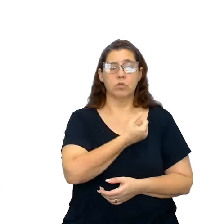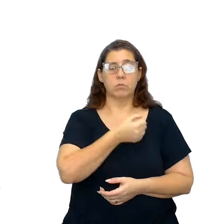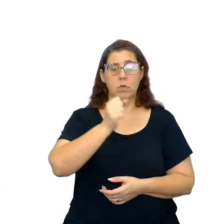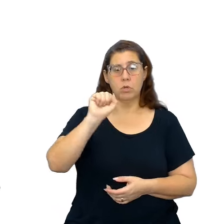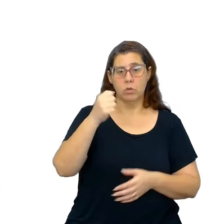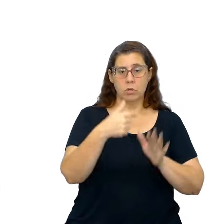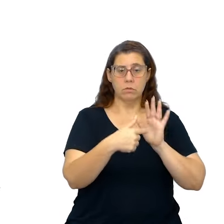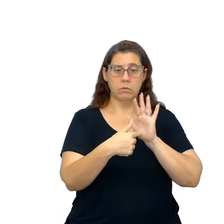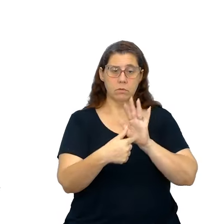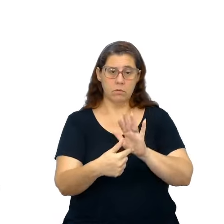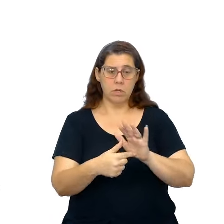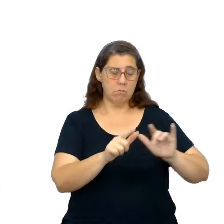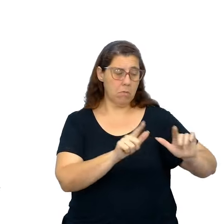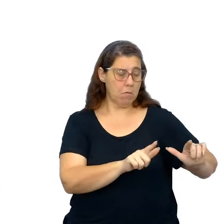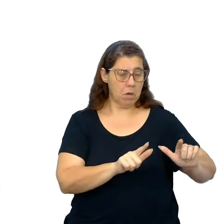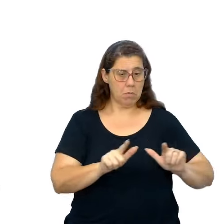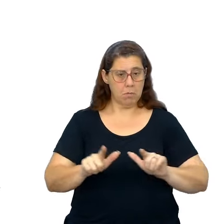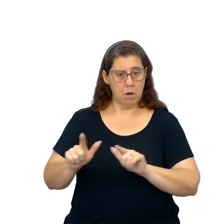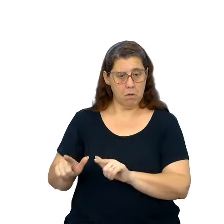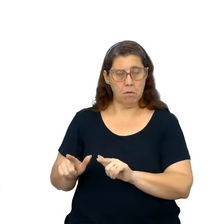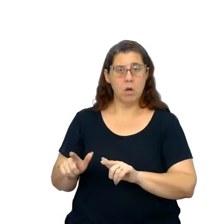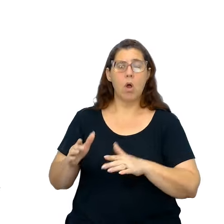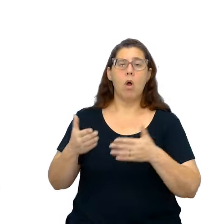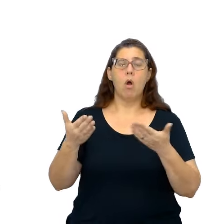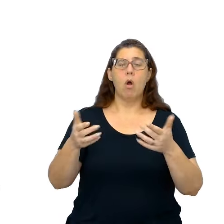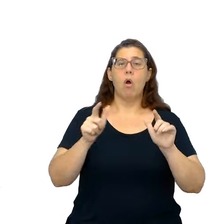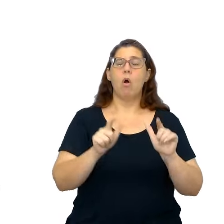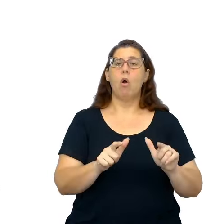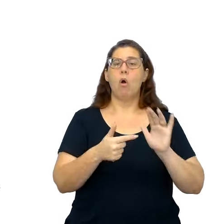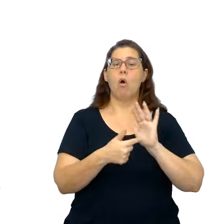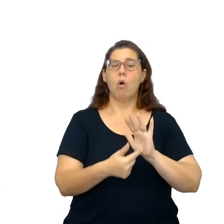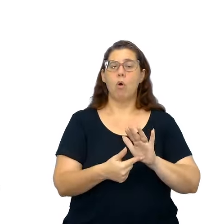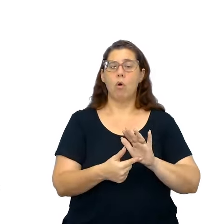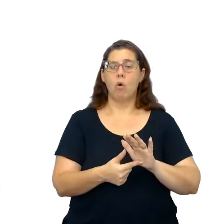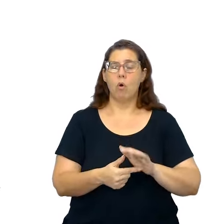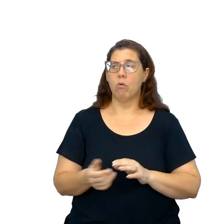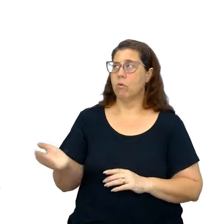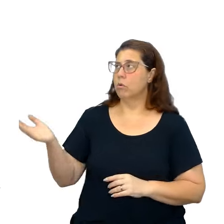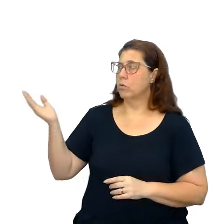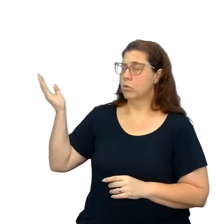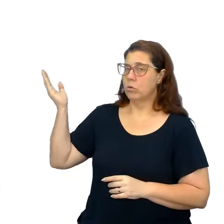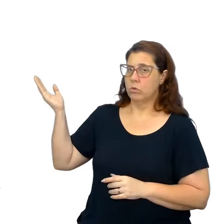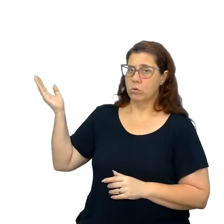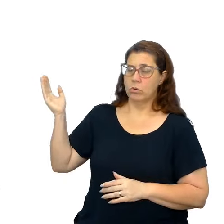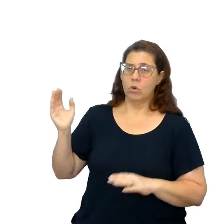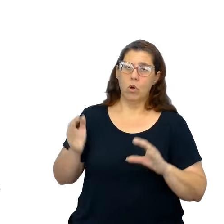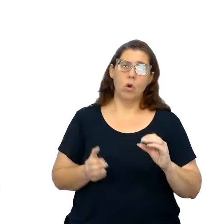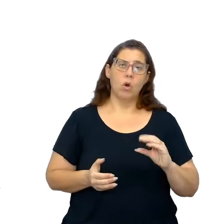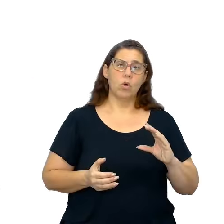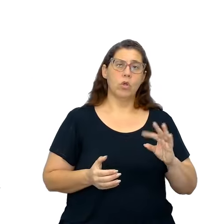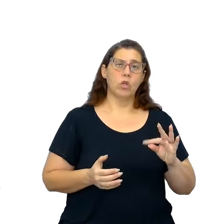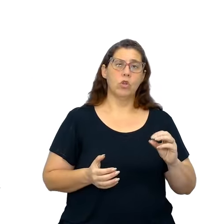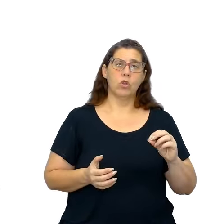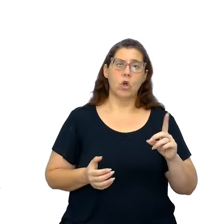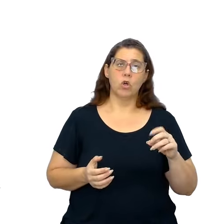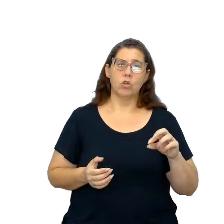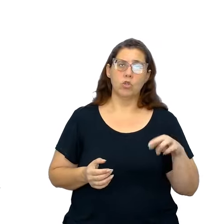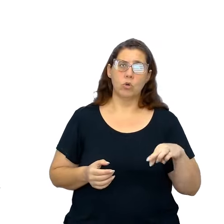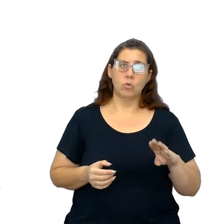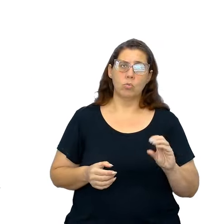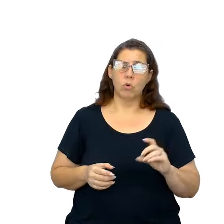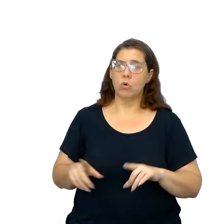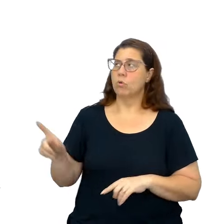de revestimento, ok? Onde ele coloca um octógono e propõe o seguinte, né? A gente está